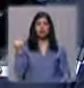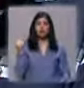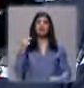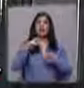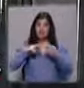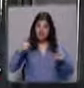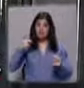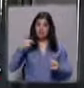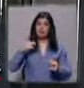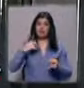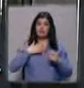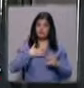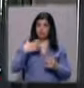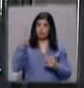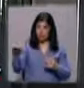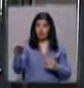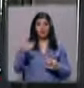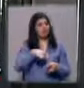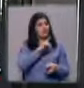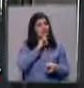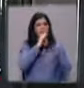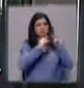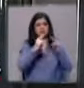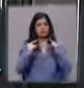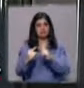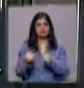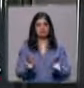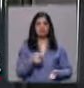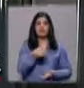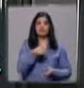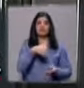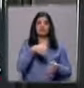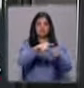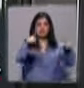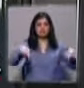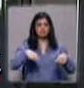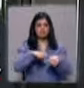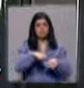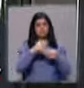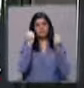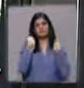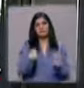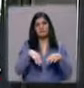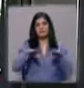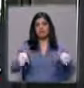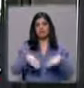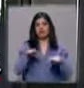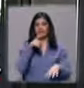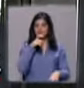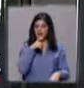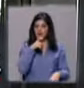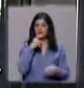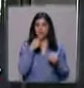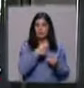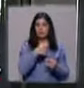Câmara querer. Não faz sentido que aquele espaço, que é um espaço excelente na Praia de Faro, continue a ser